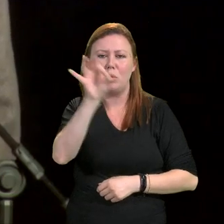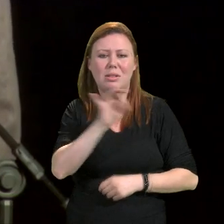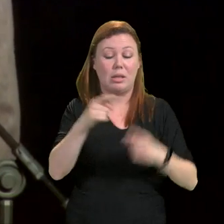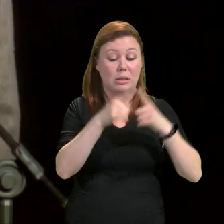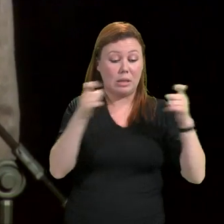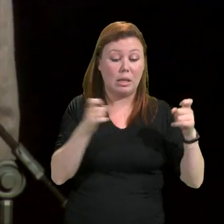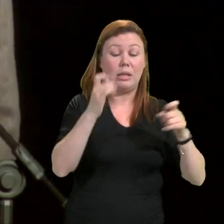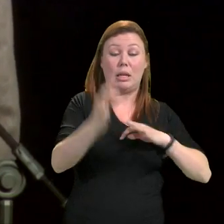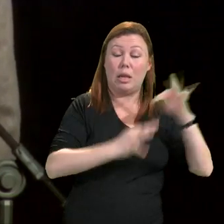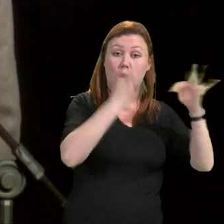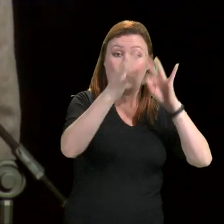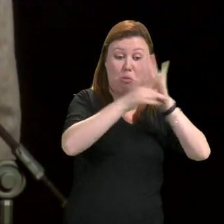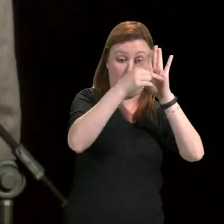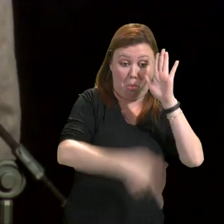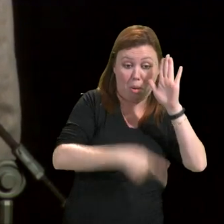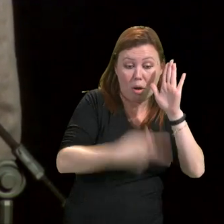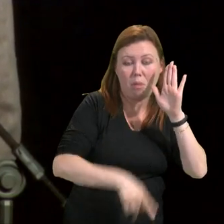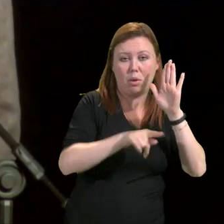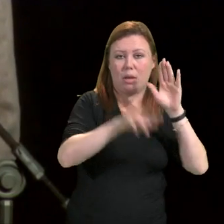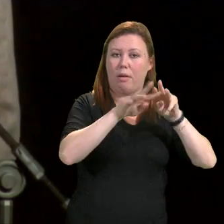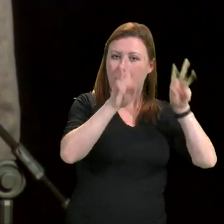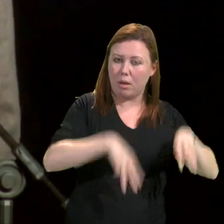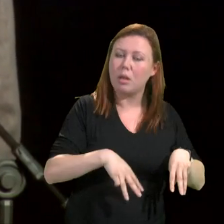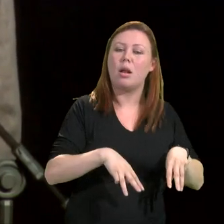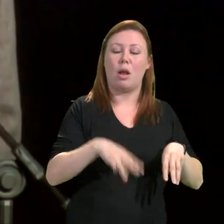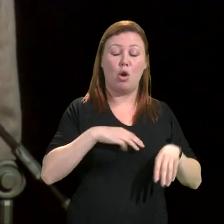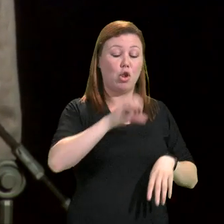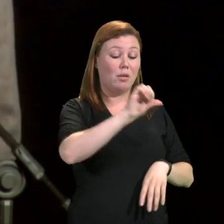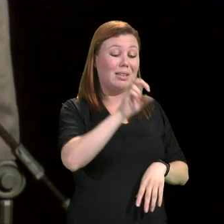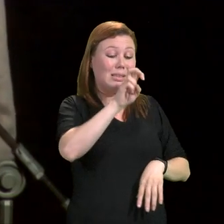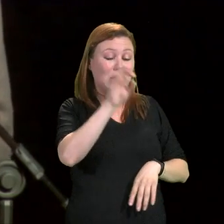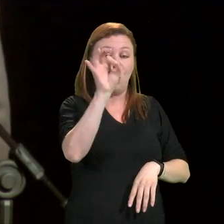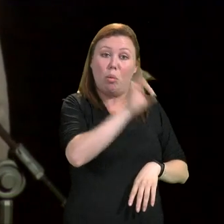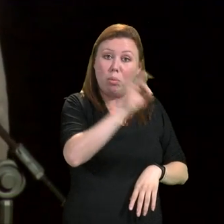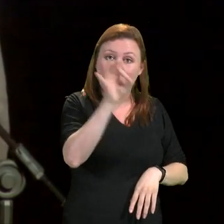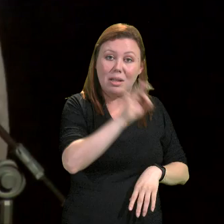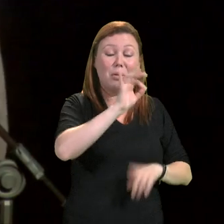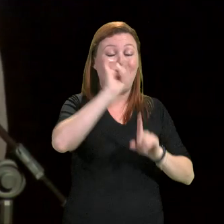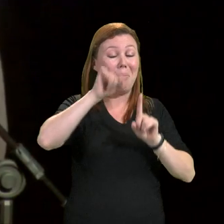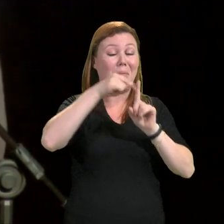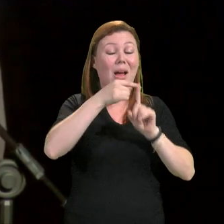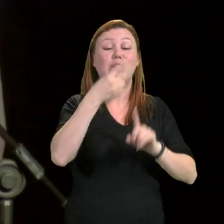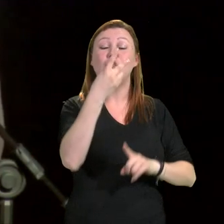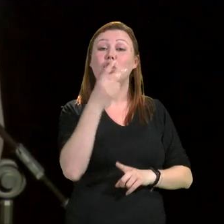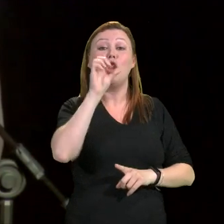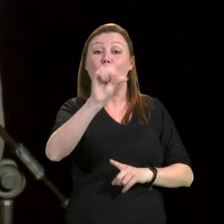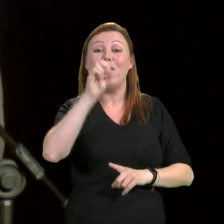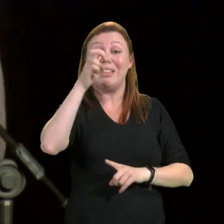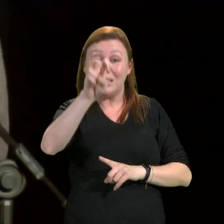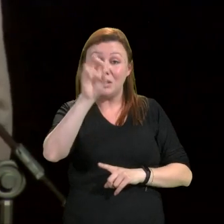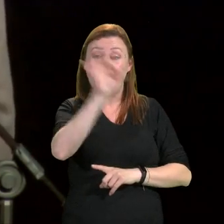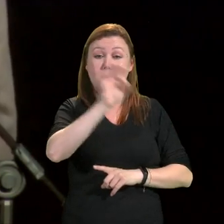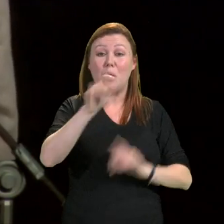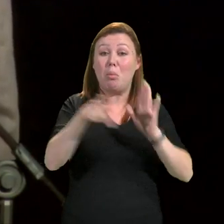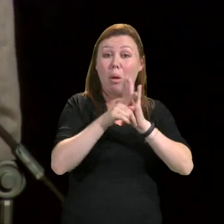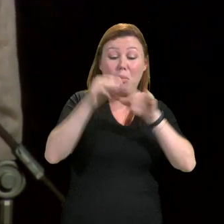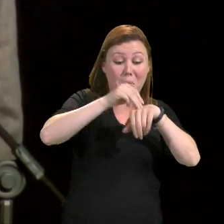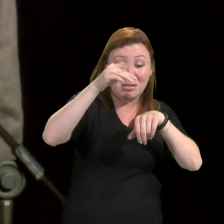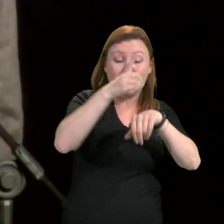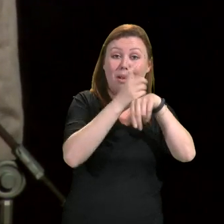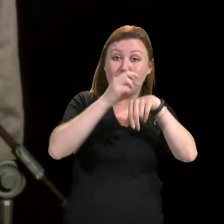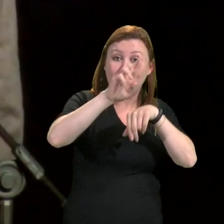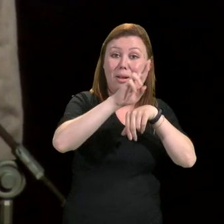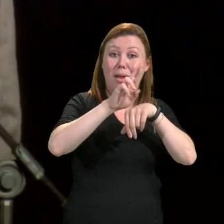tecnologia que é feita aqui dentro, e desses 95%, outros 95% dentro de programas de pós-graduação, o Brasil é